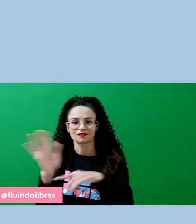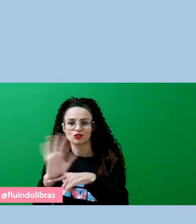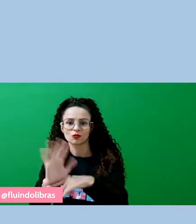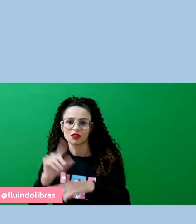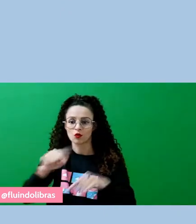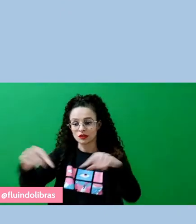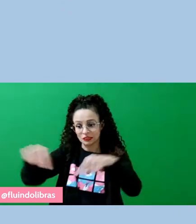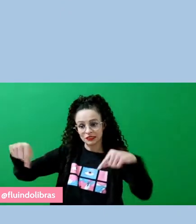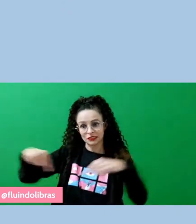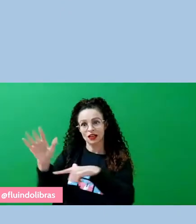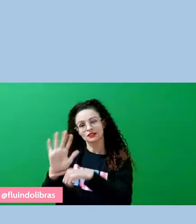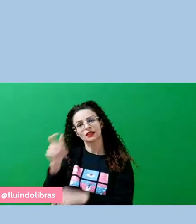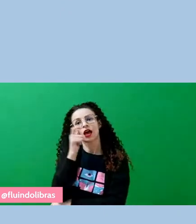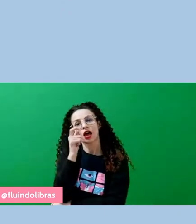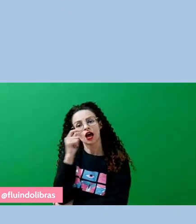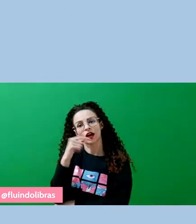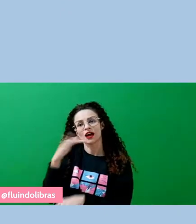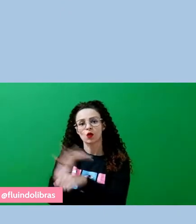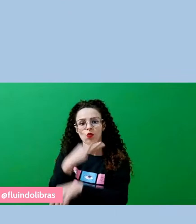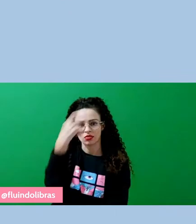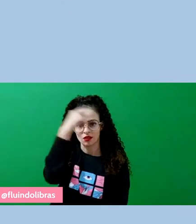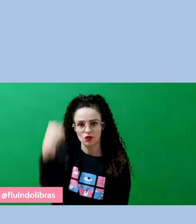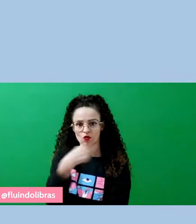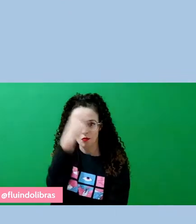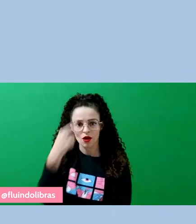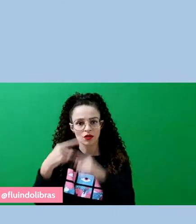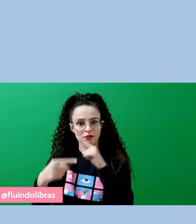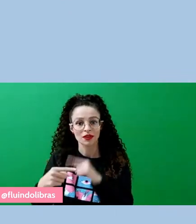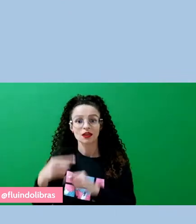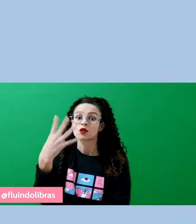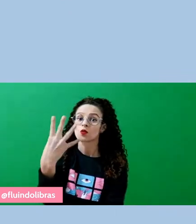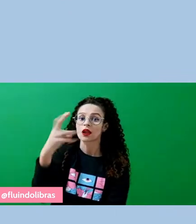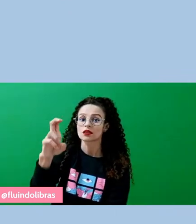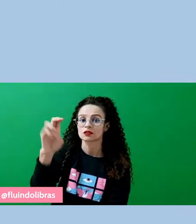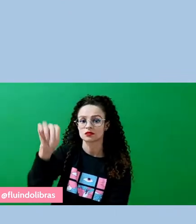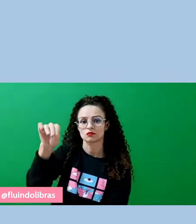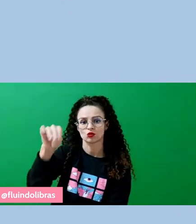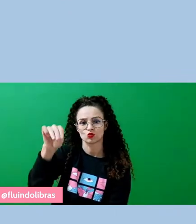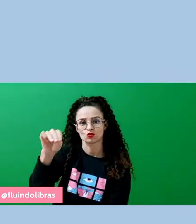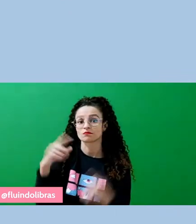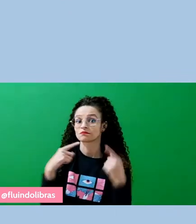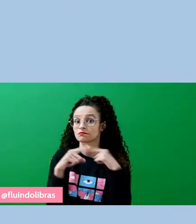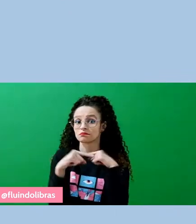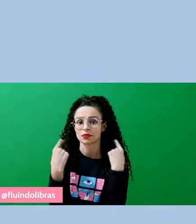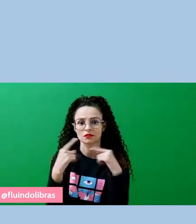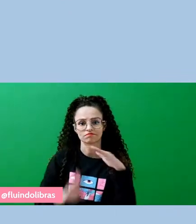assim: não, vamos lá, uma hora e meia. Esses 45 minutos ali para a gente não